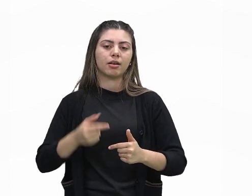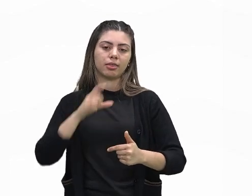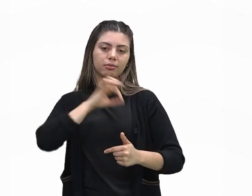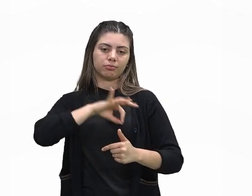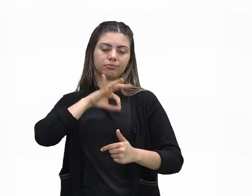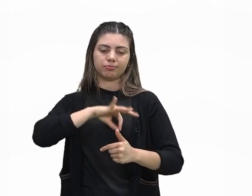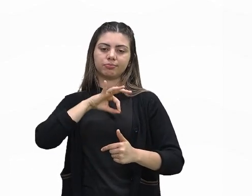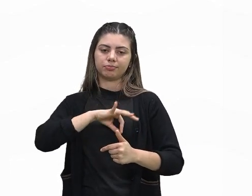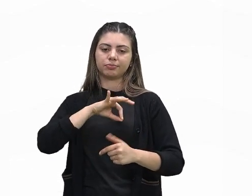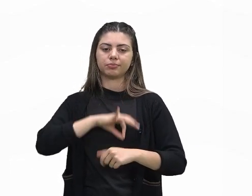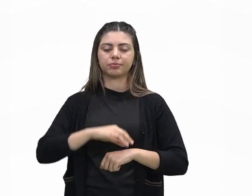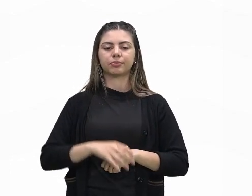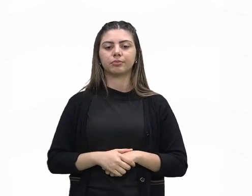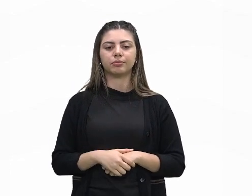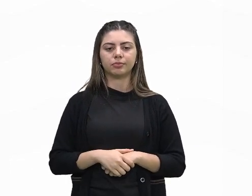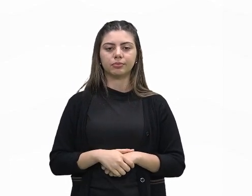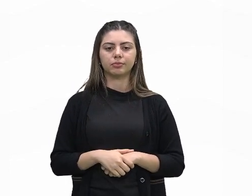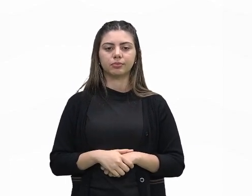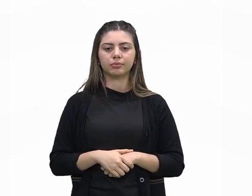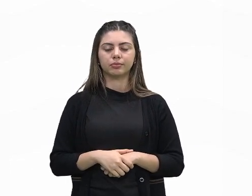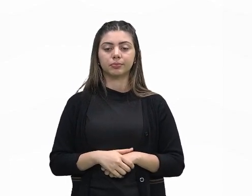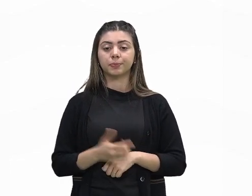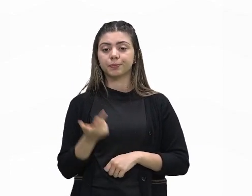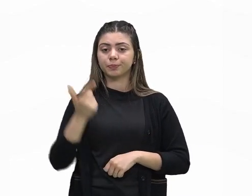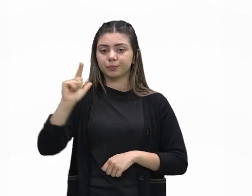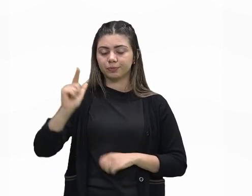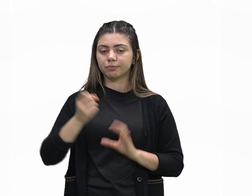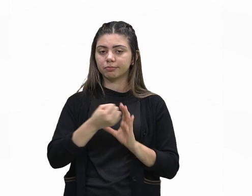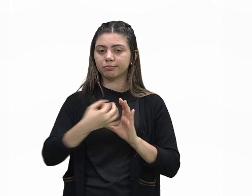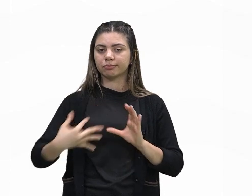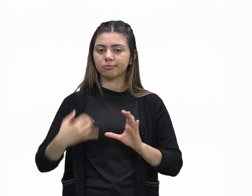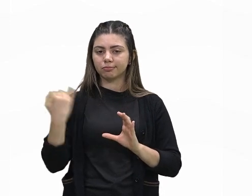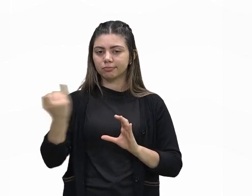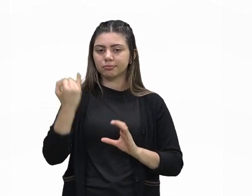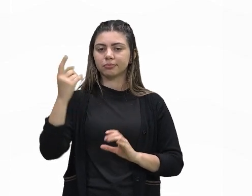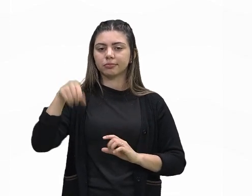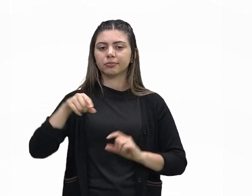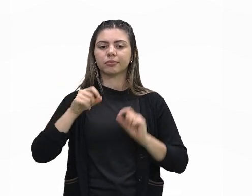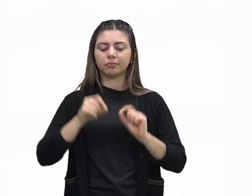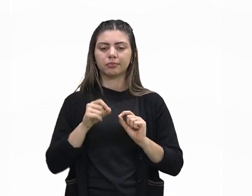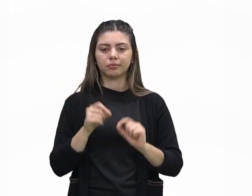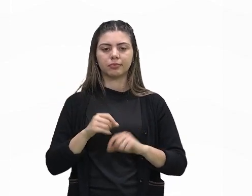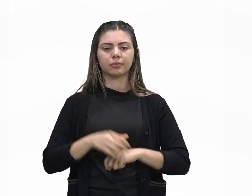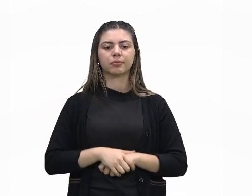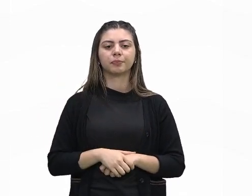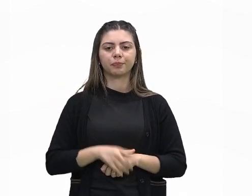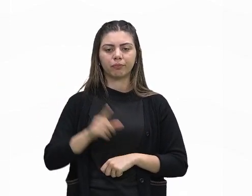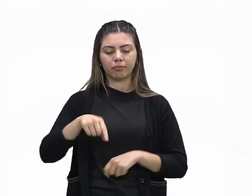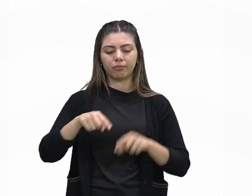salário. Continuando, outro ponto é a predominância da propriedade privada.